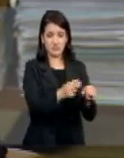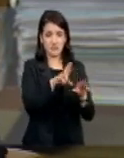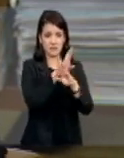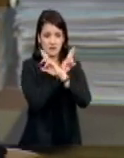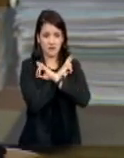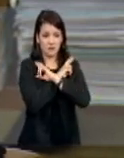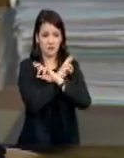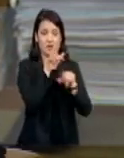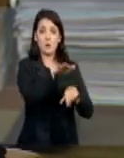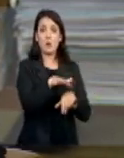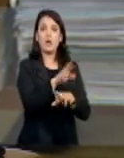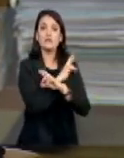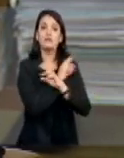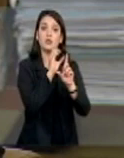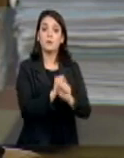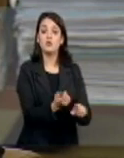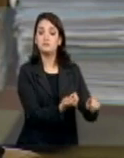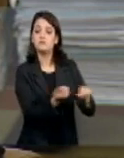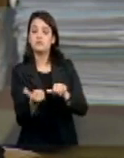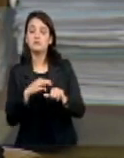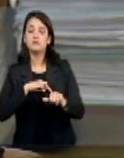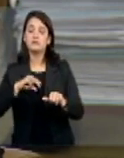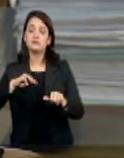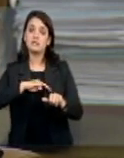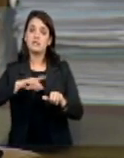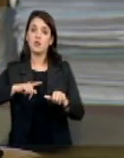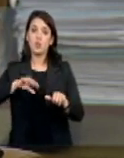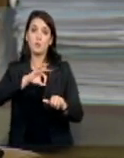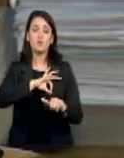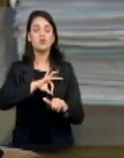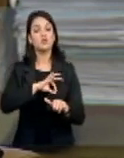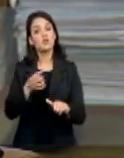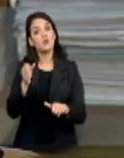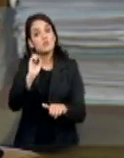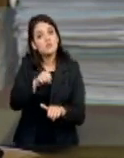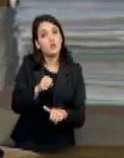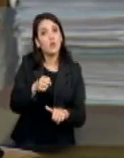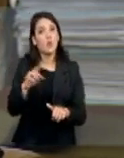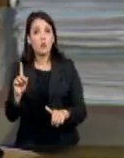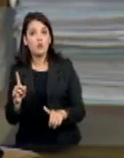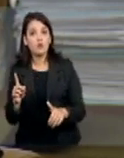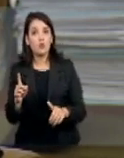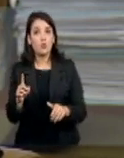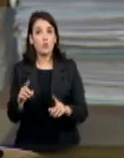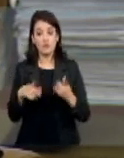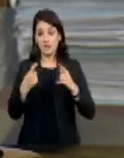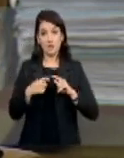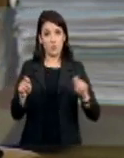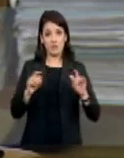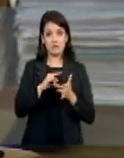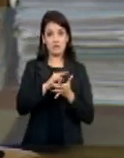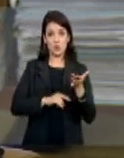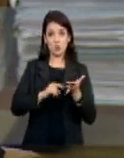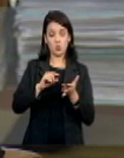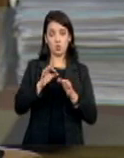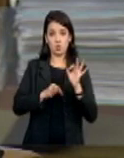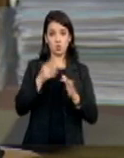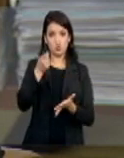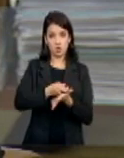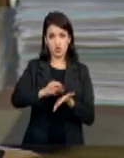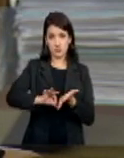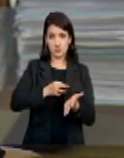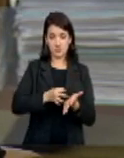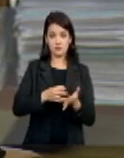a polícia judiciária para fins penais sem prévia autorização é judicial